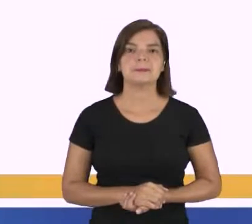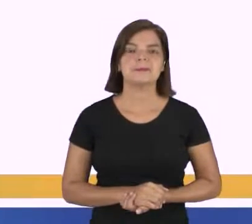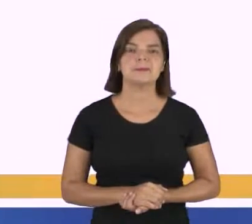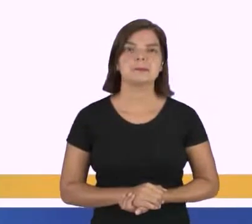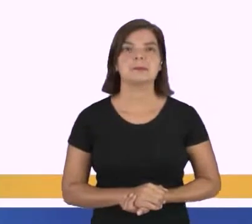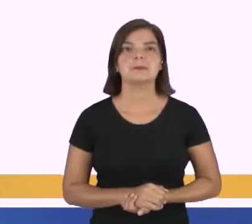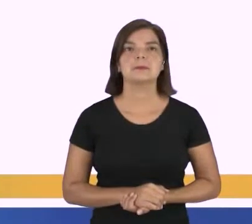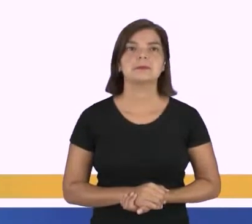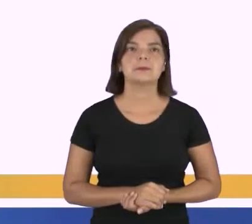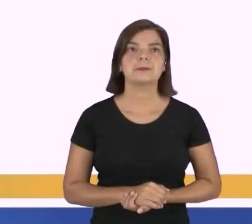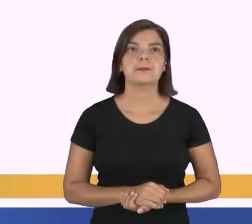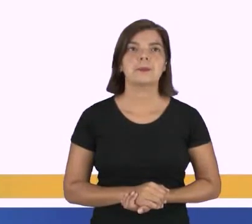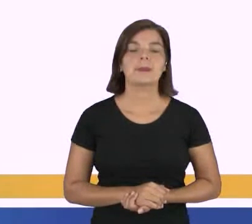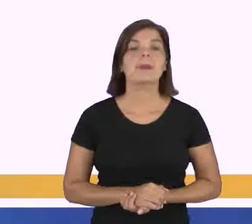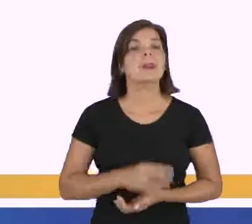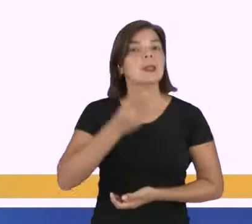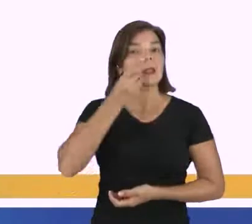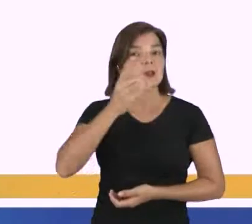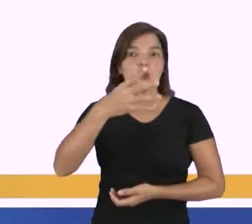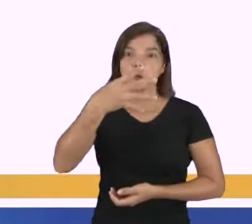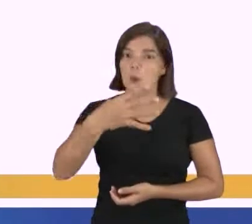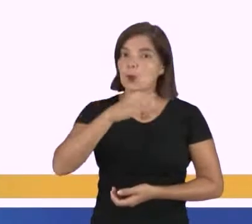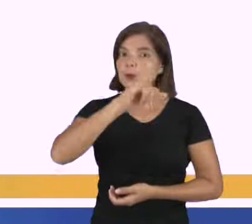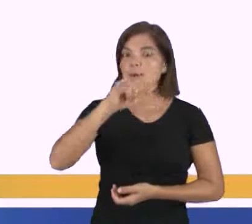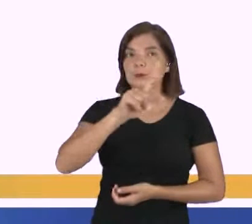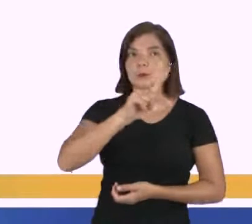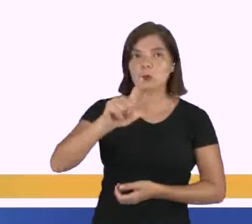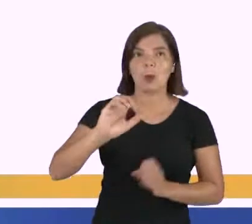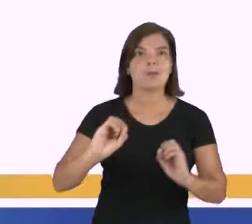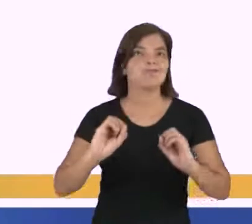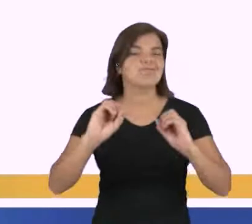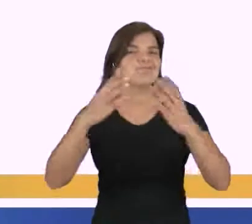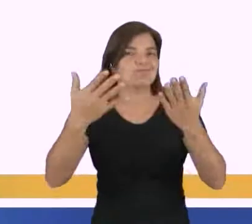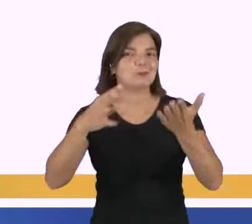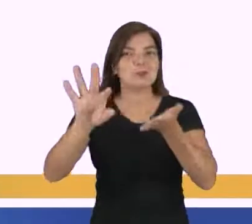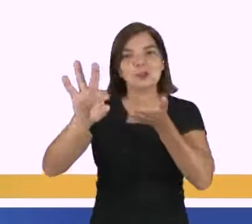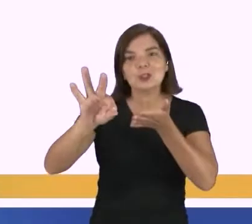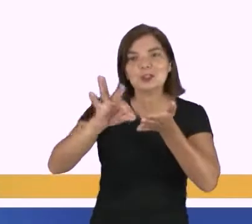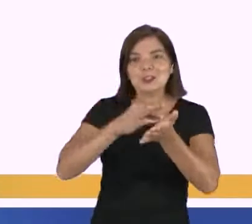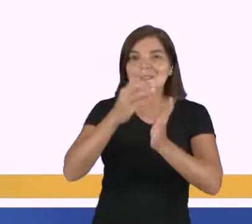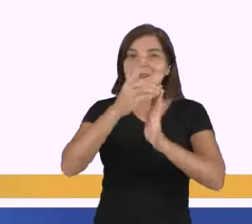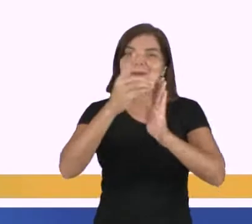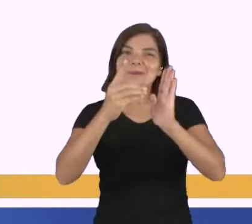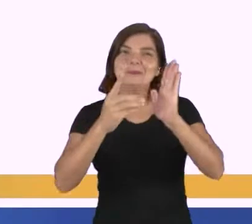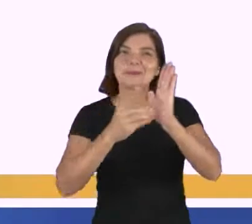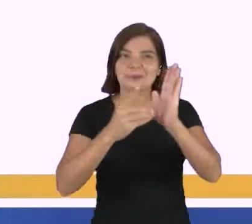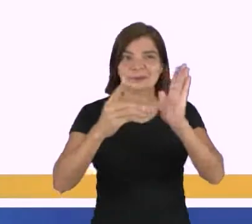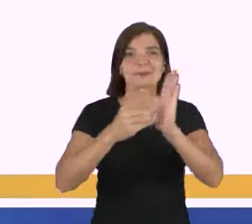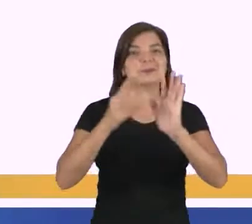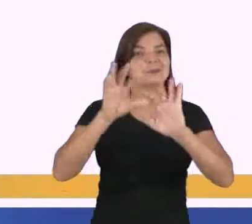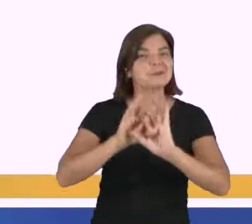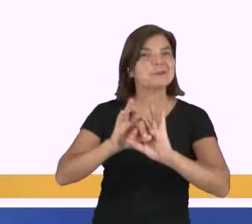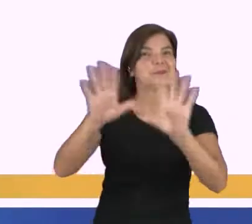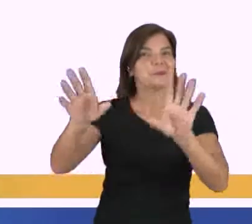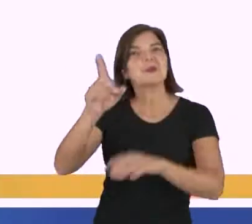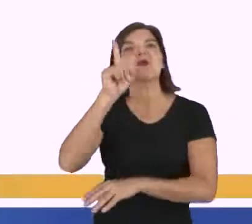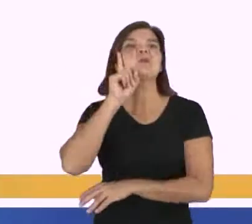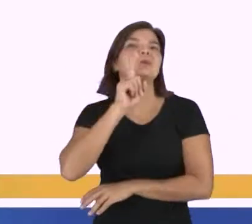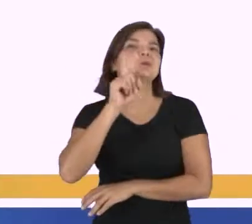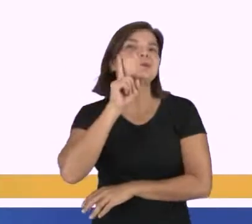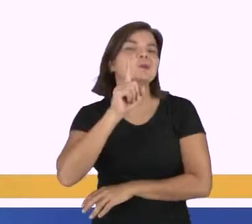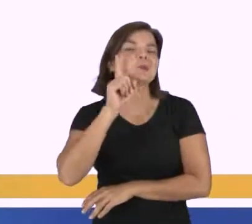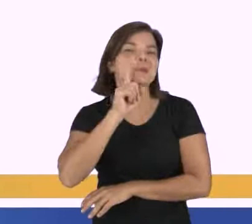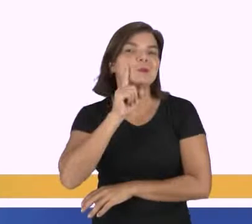setembro. Em 4 de julho, comemora-se a assinatura da Declaração da Independência, marcando a independência americana do